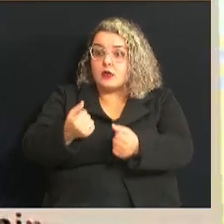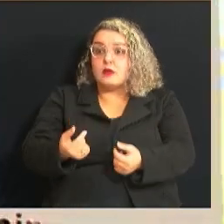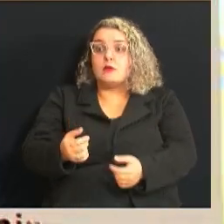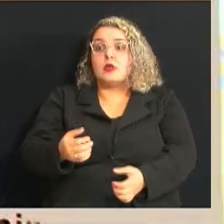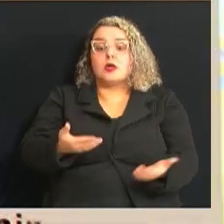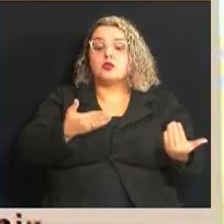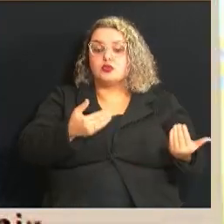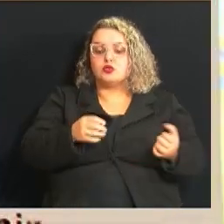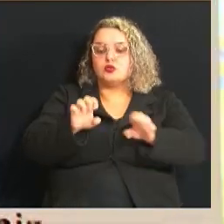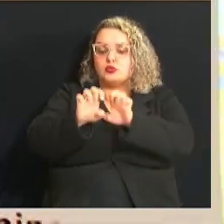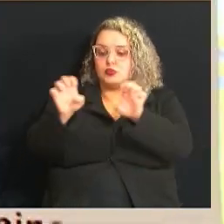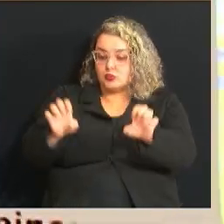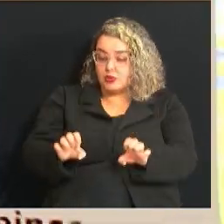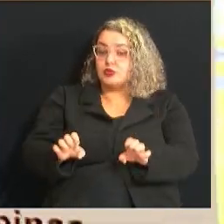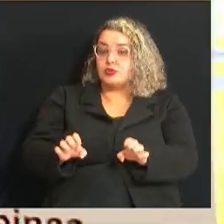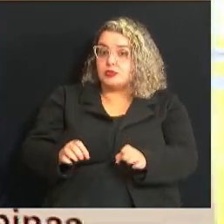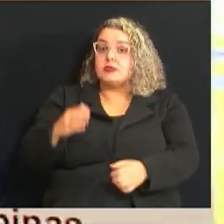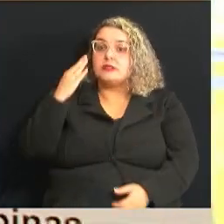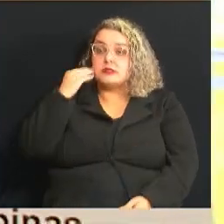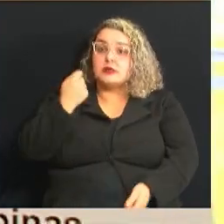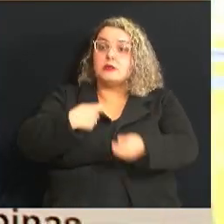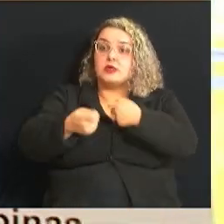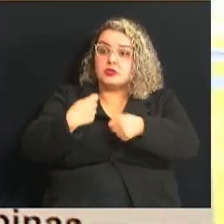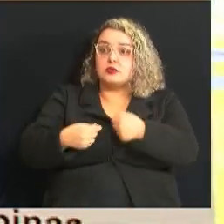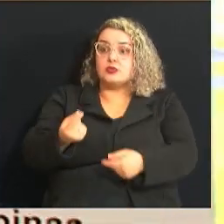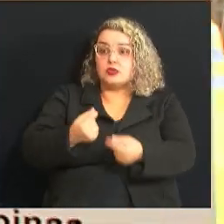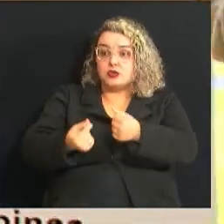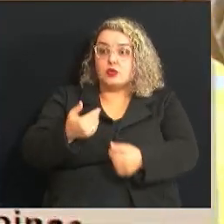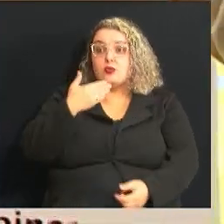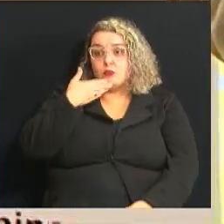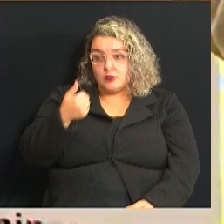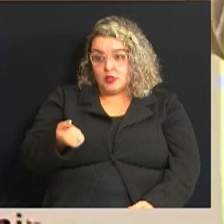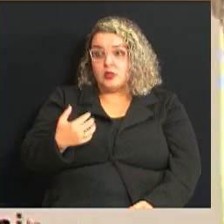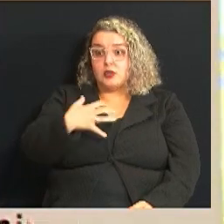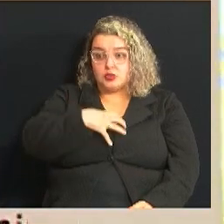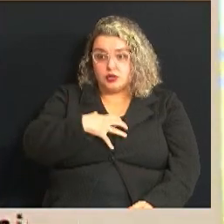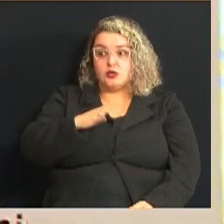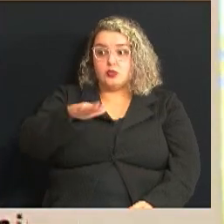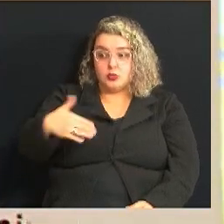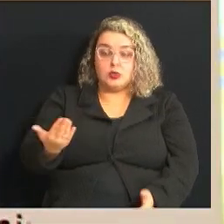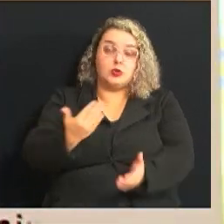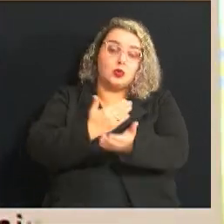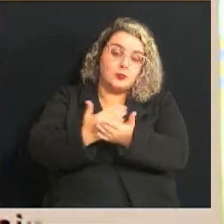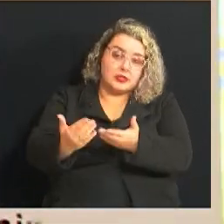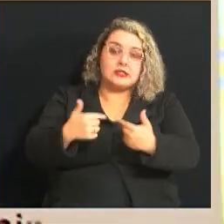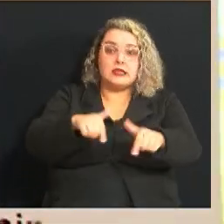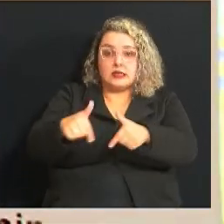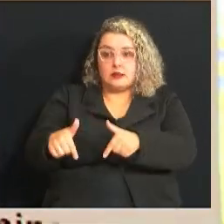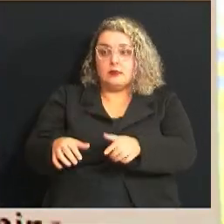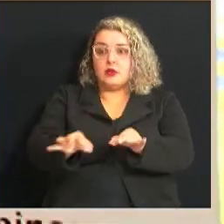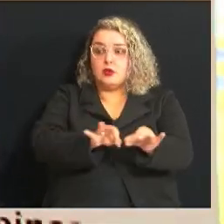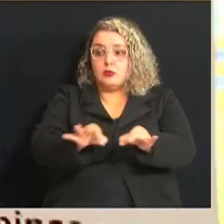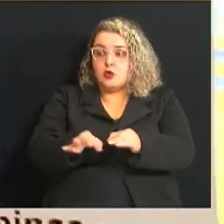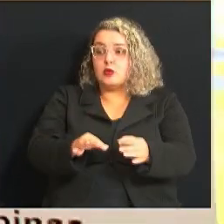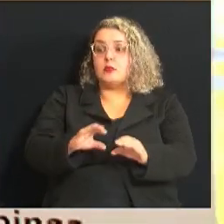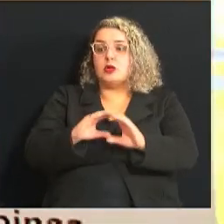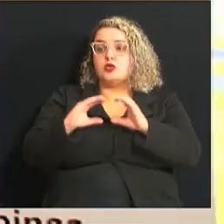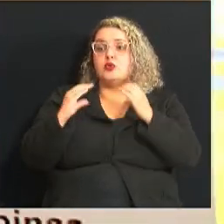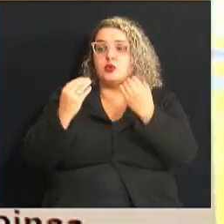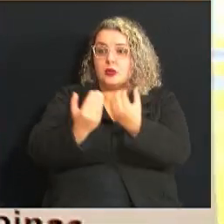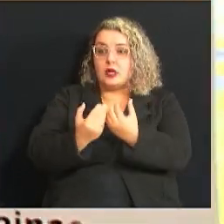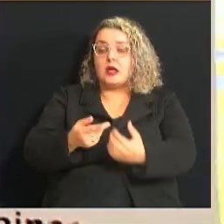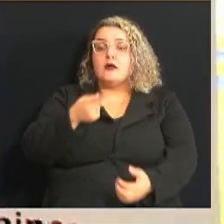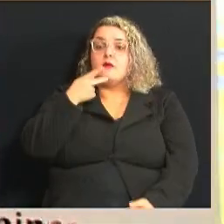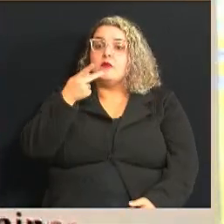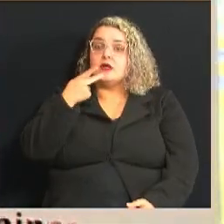saiba administrar o dinheiro dele da melhor forma quando começar a trabalhar, né, pelo programa do coletivo. A gente também vai falar sobre plano de